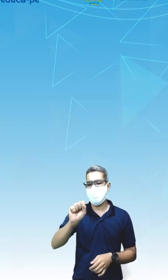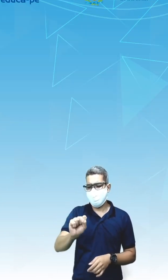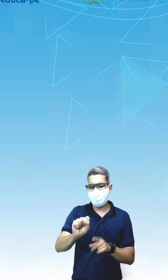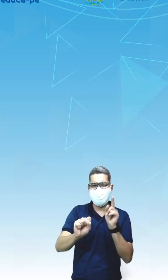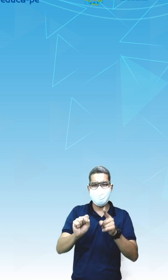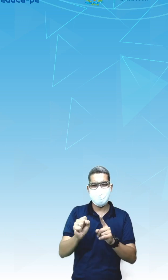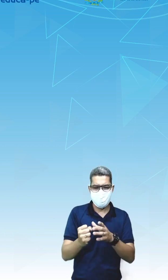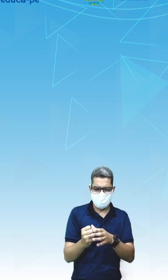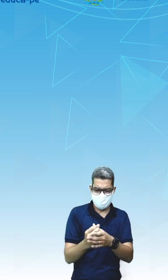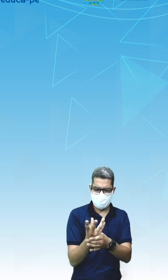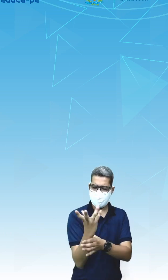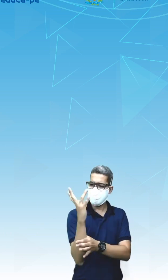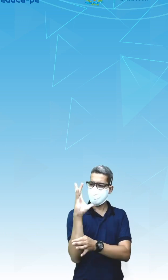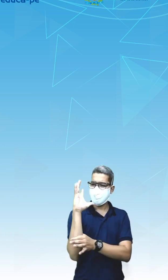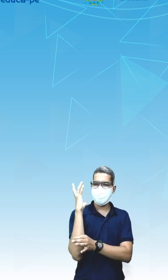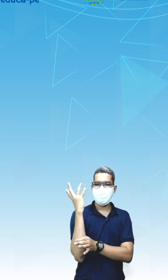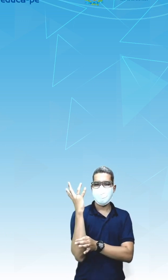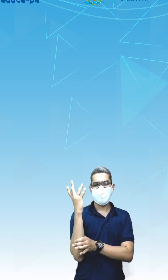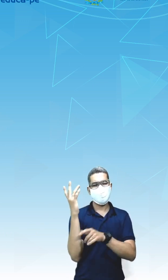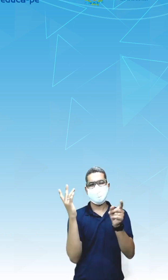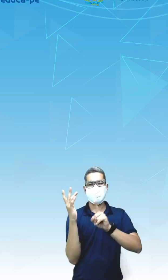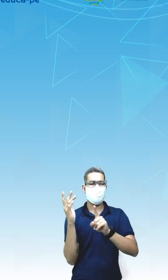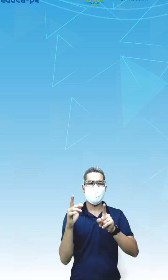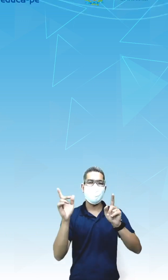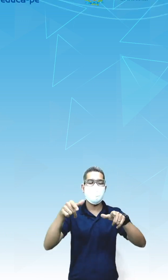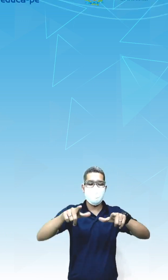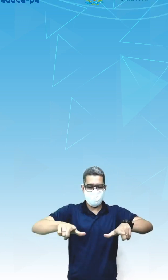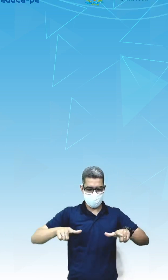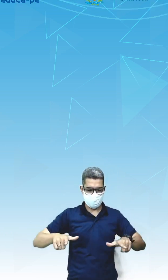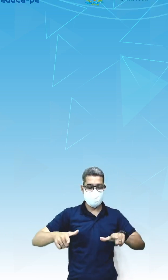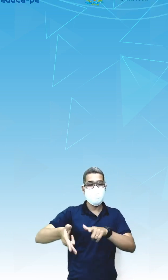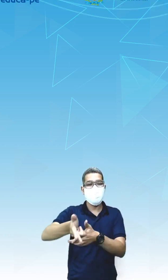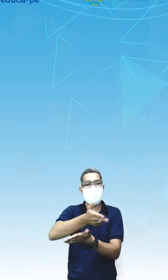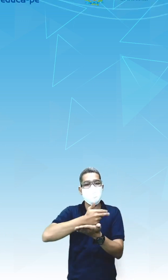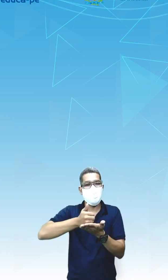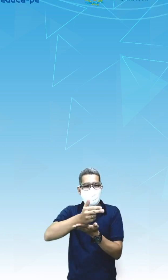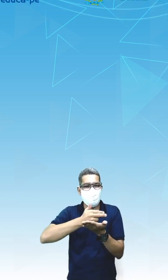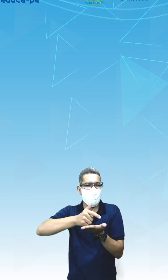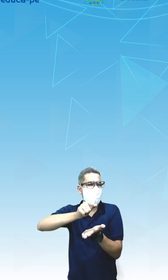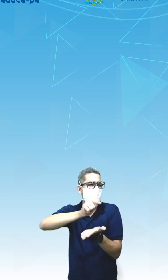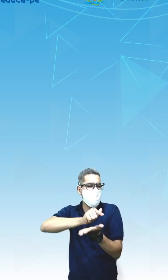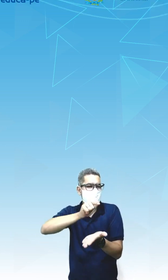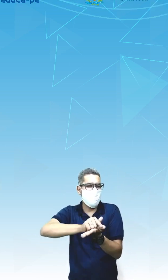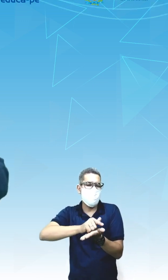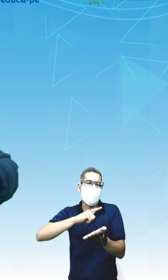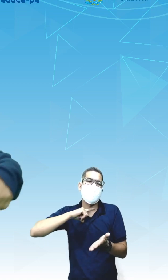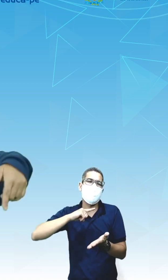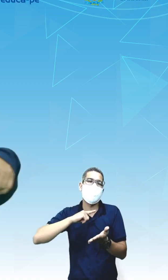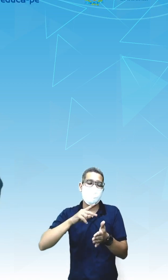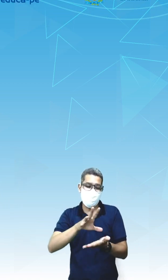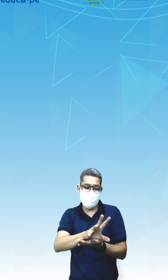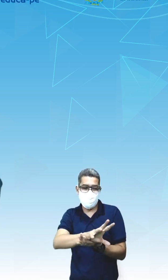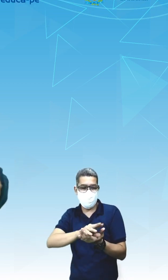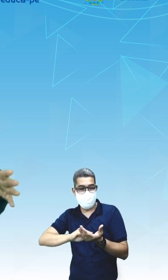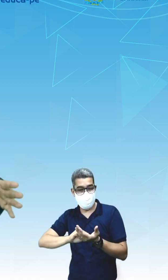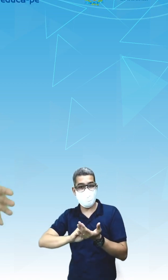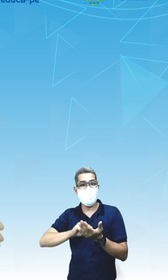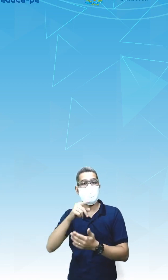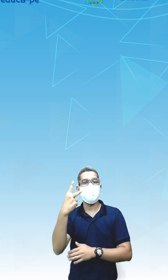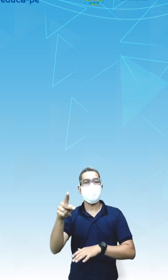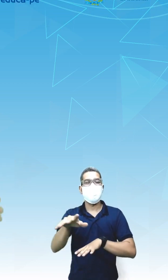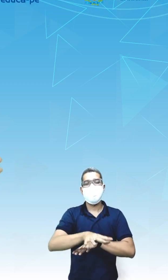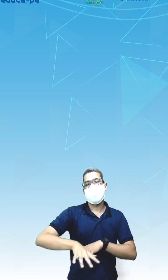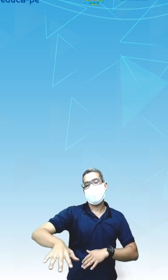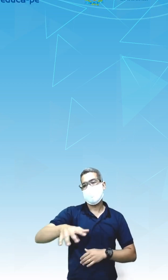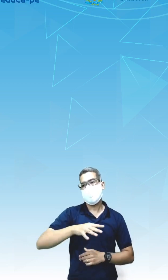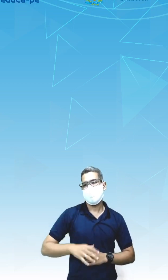plantas baixas, plantas altas, são desenhos em papéis que fazem uma representação do seu